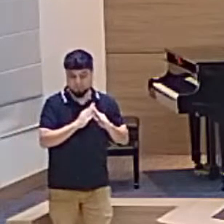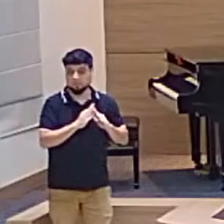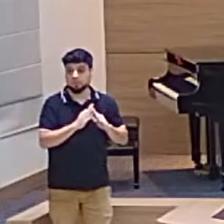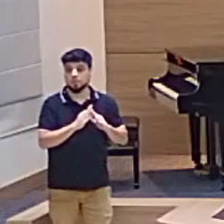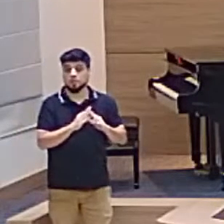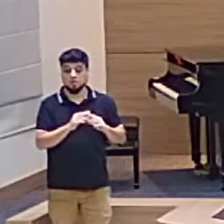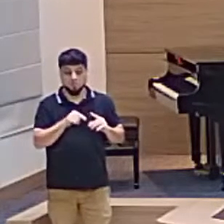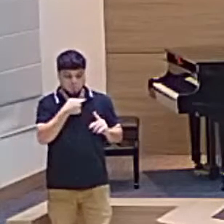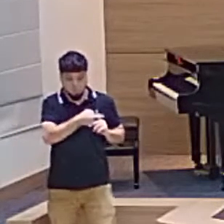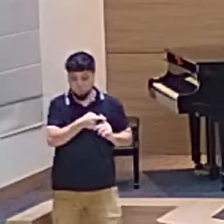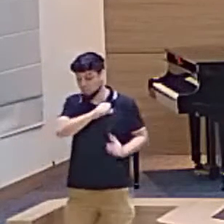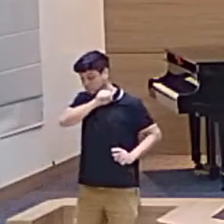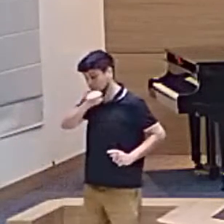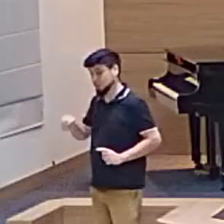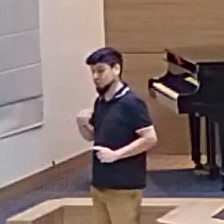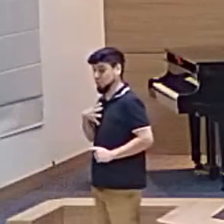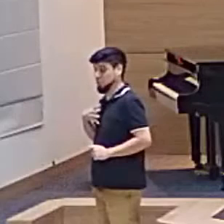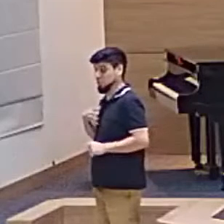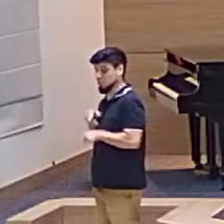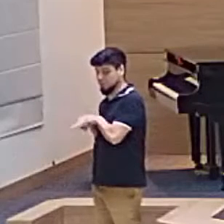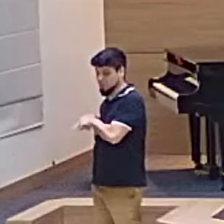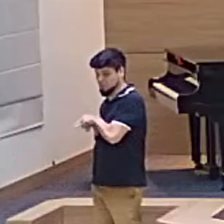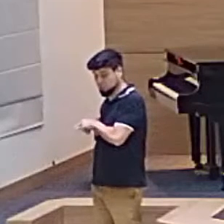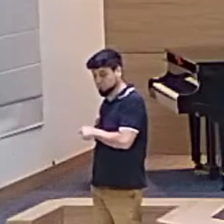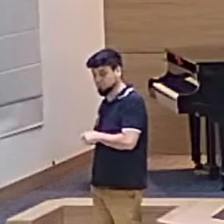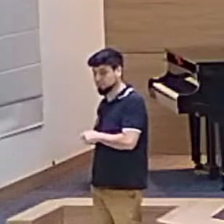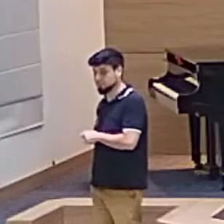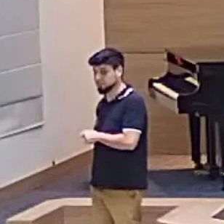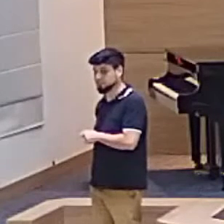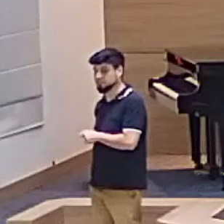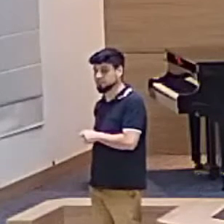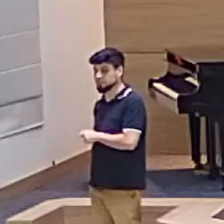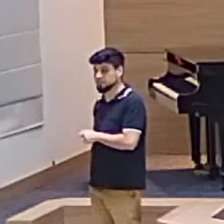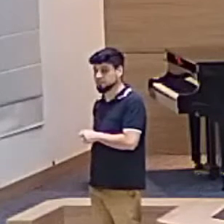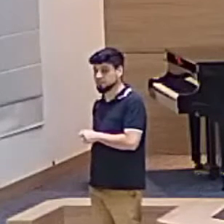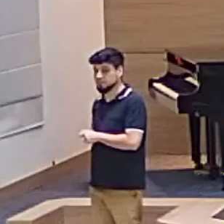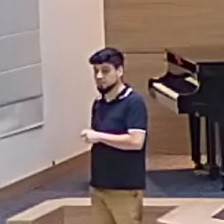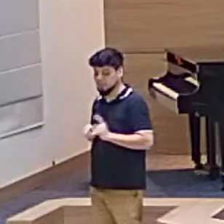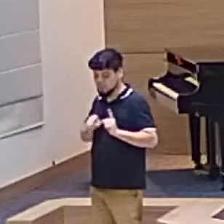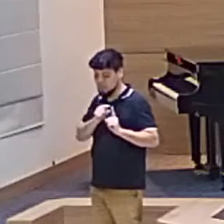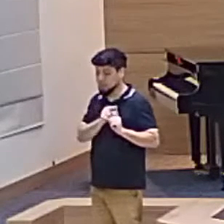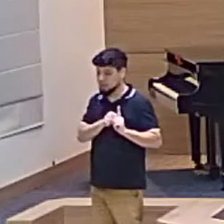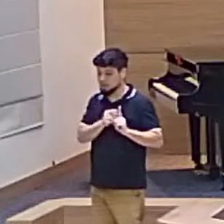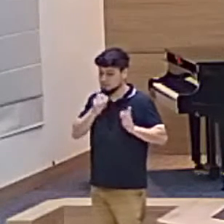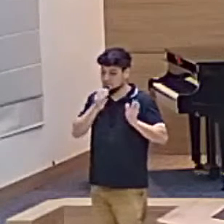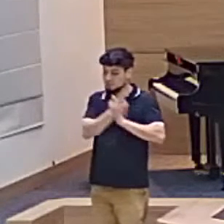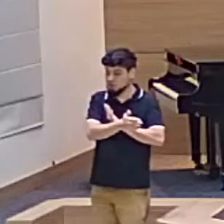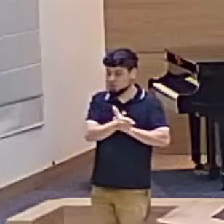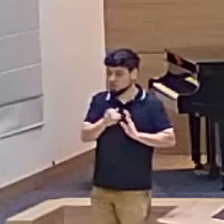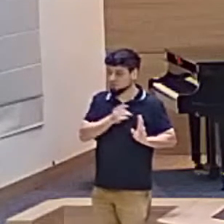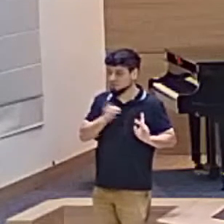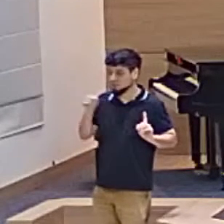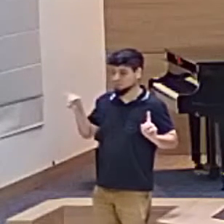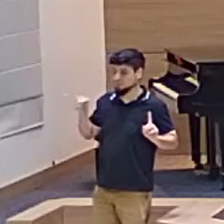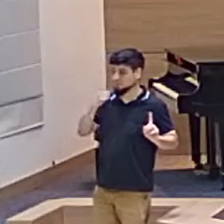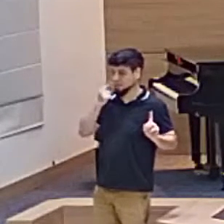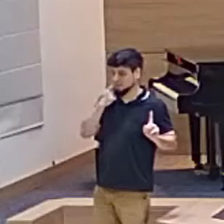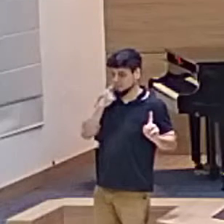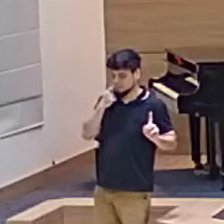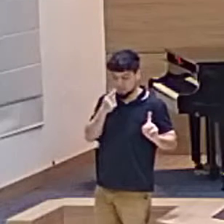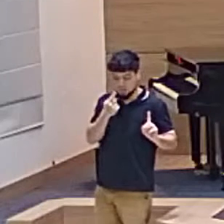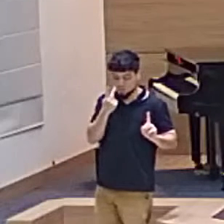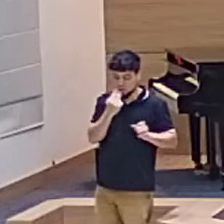morte tudo isso acontecendo Absalão foge de medo do pai fica dois anos longe